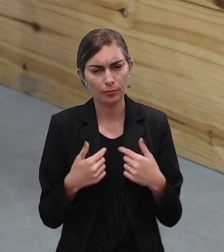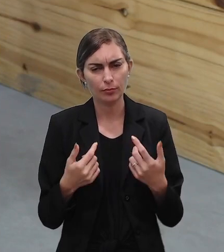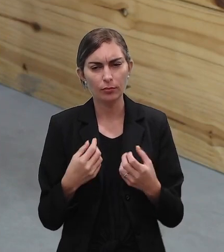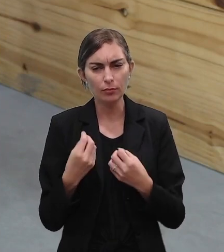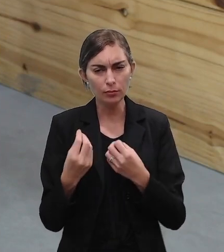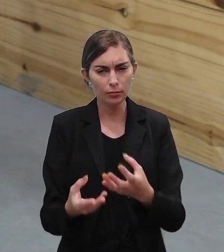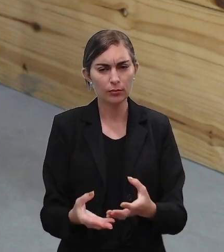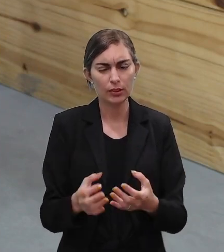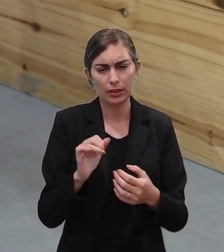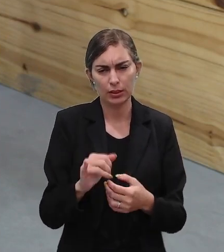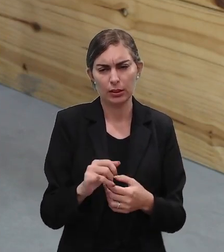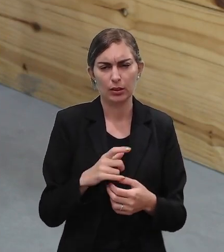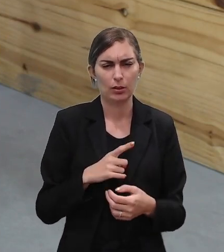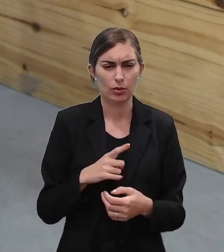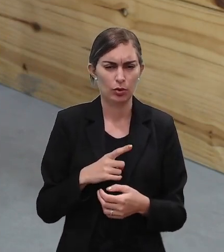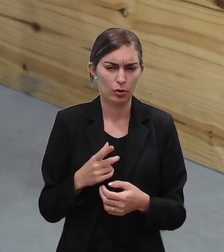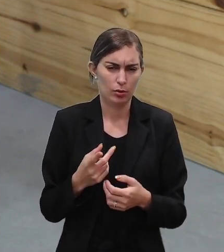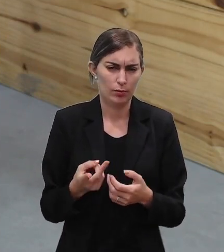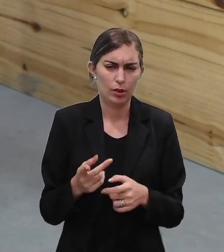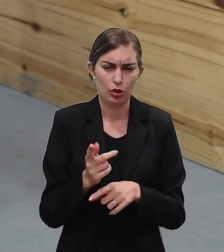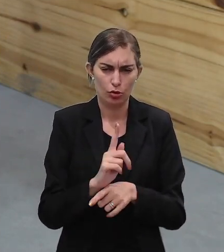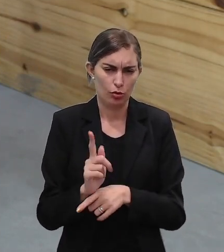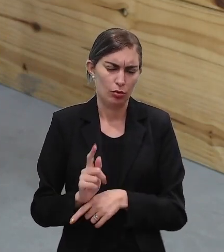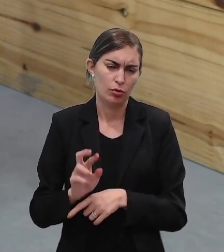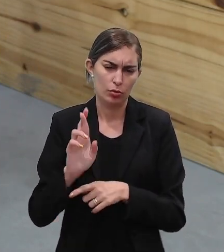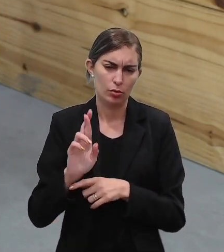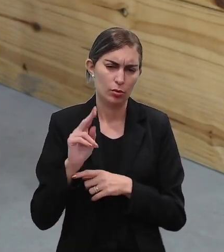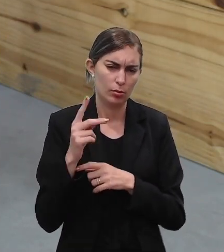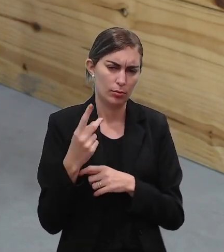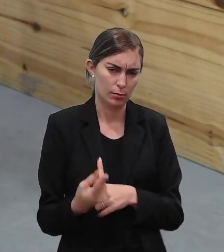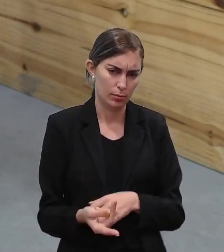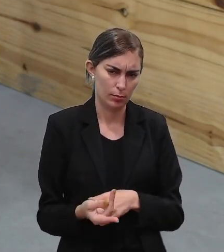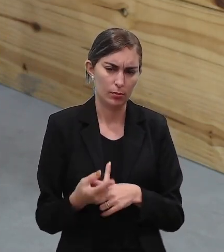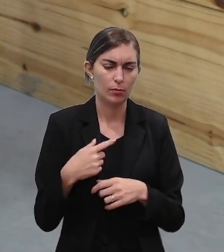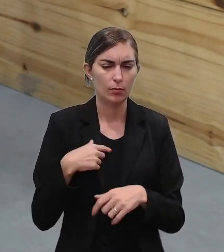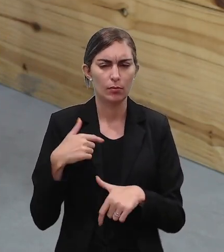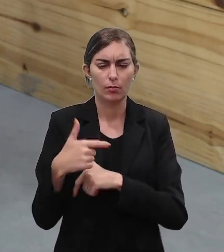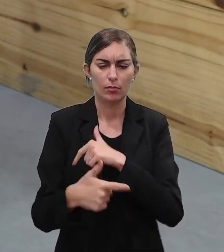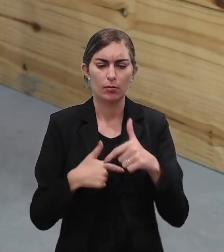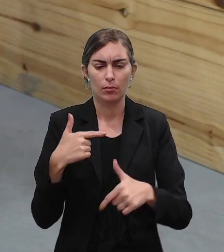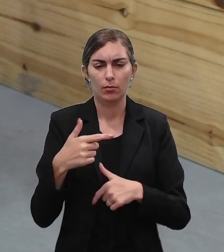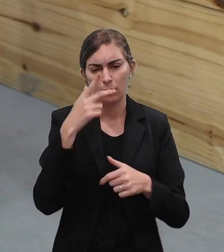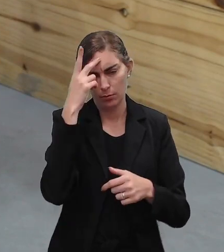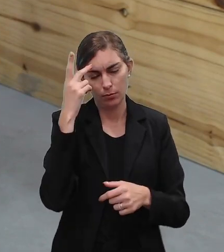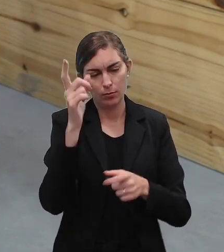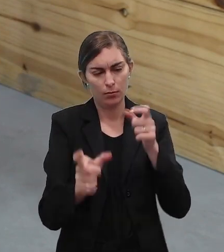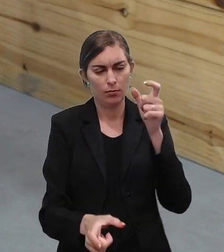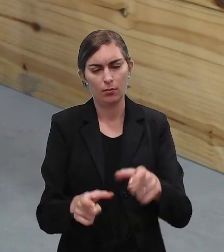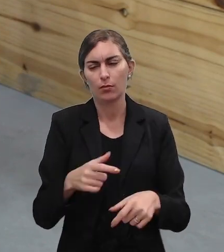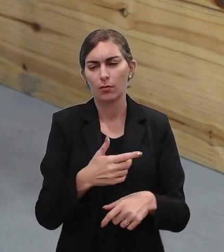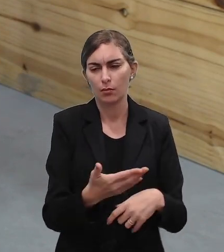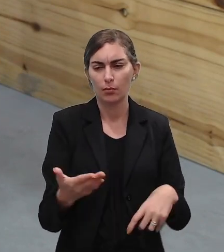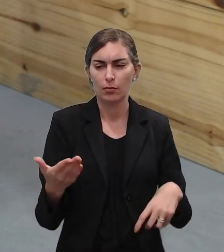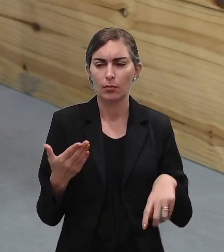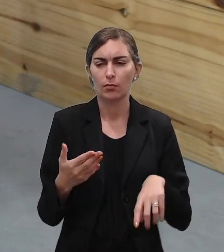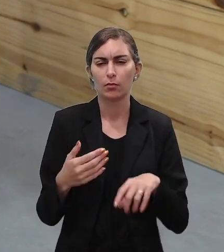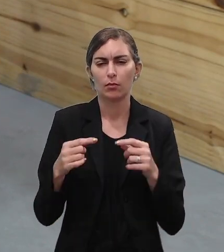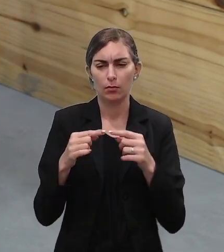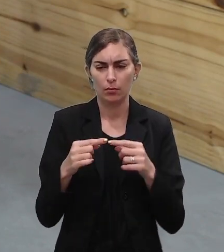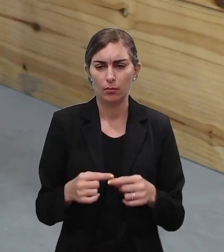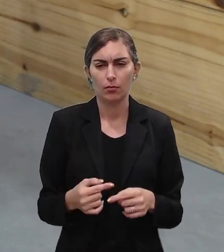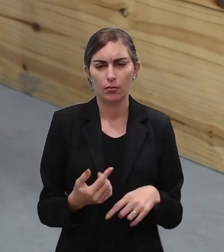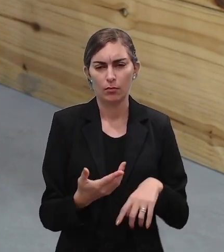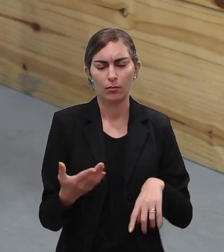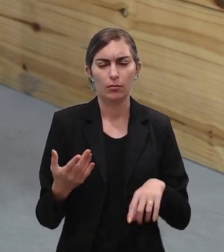integro. Se eu estiver como gestor de recursos humanos, eu vou trabalhar as pessoas para que elas estejam aptas